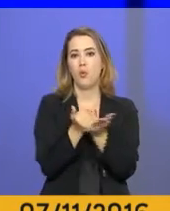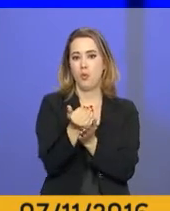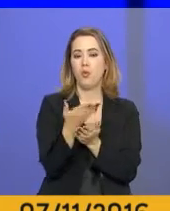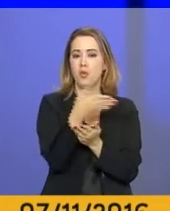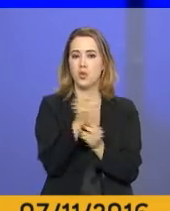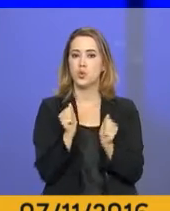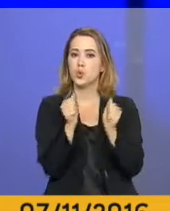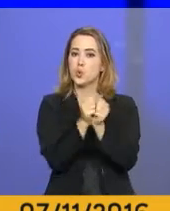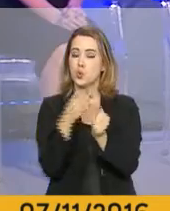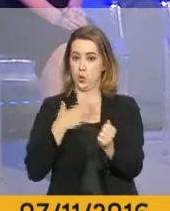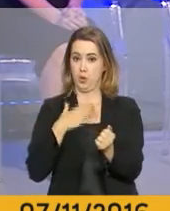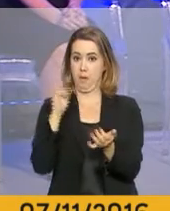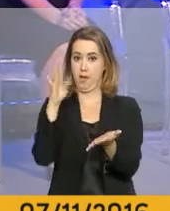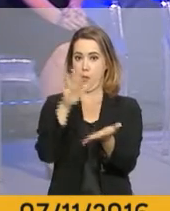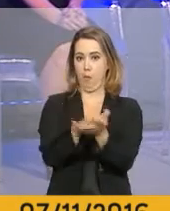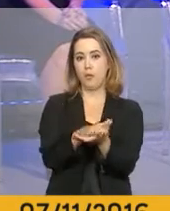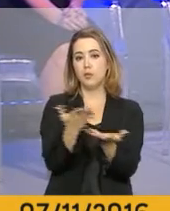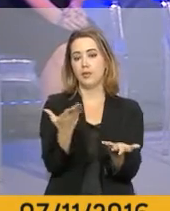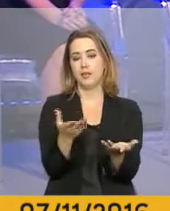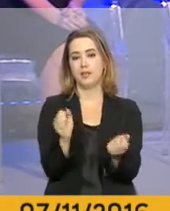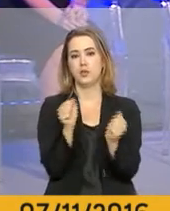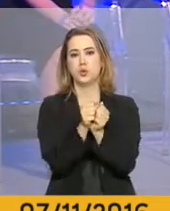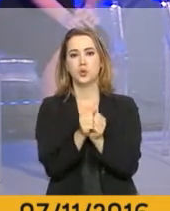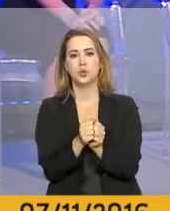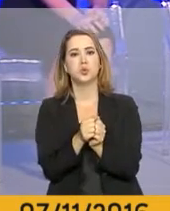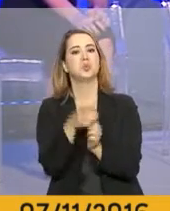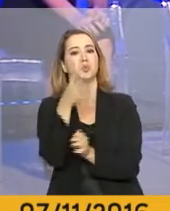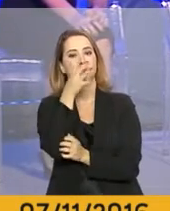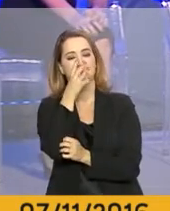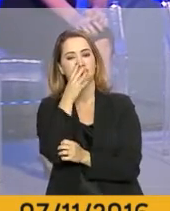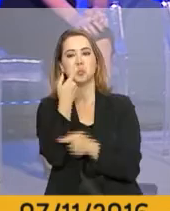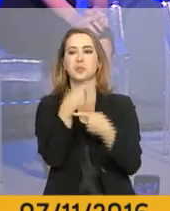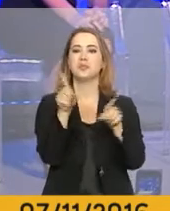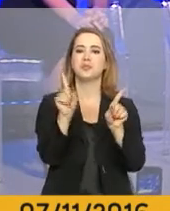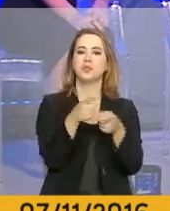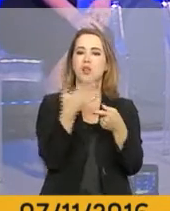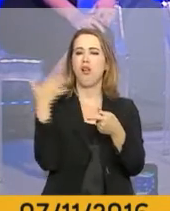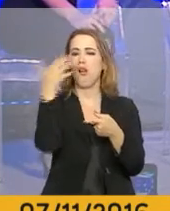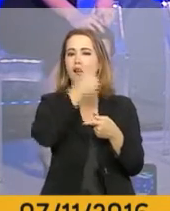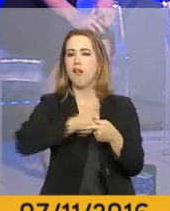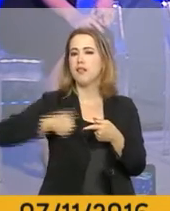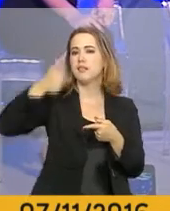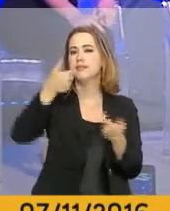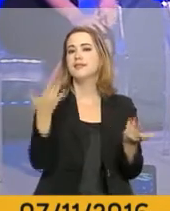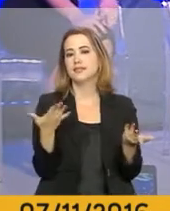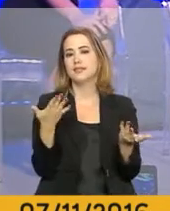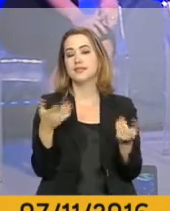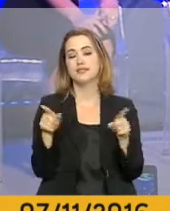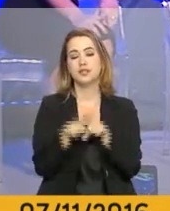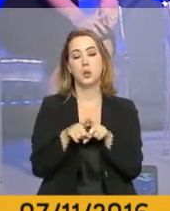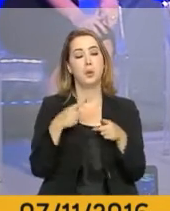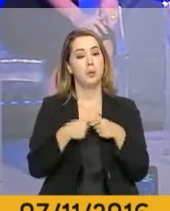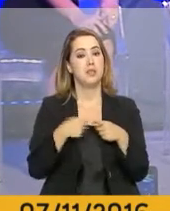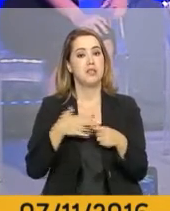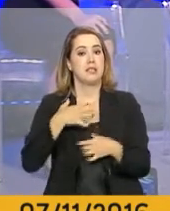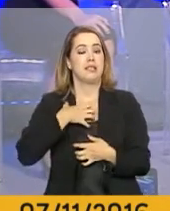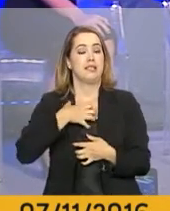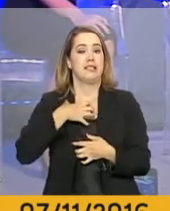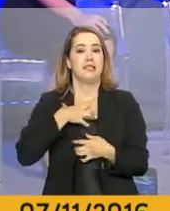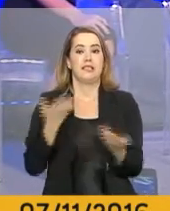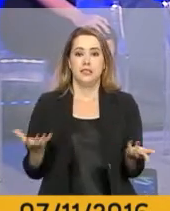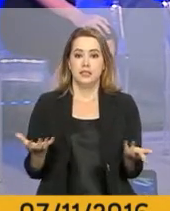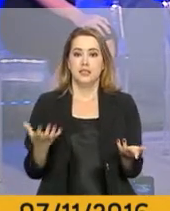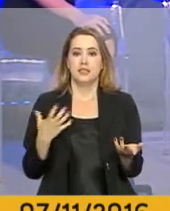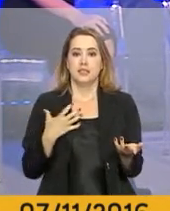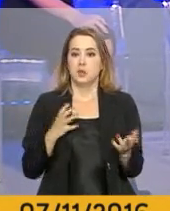minha mulher vieram assistir essas canções maravilhosas esses gestos extraordinários portanto eu me sinto assim digamos